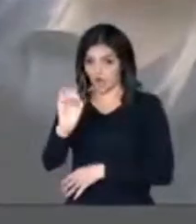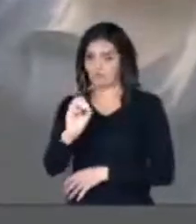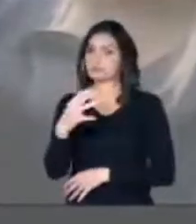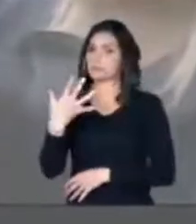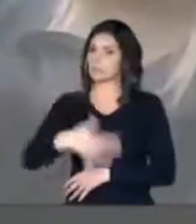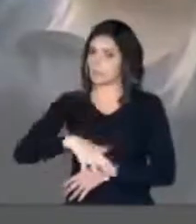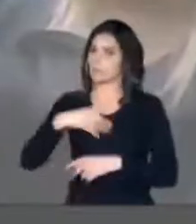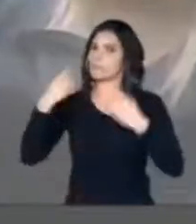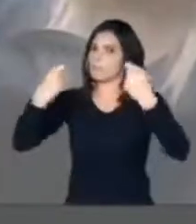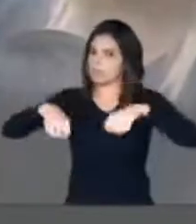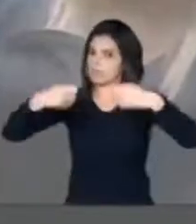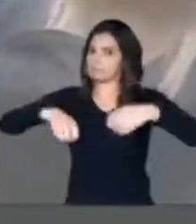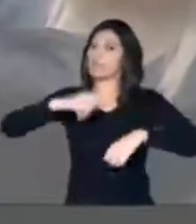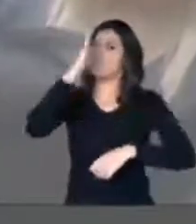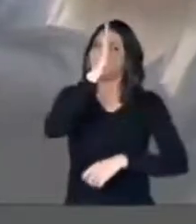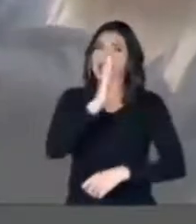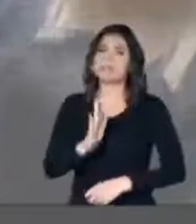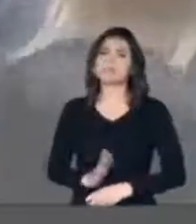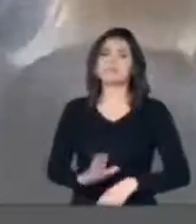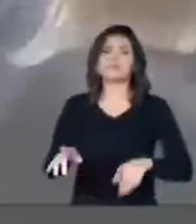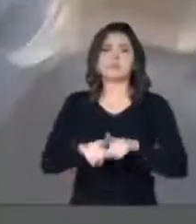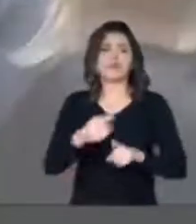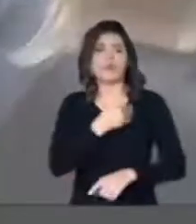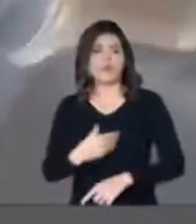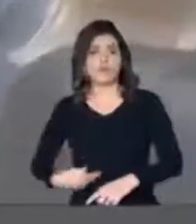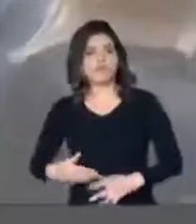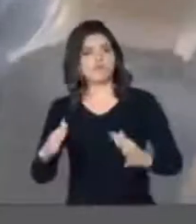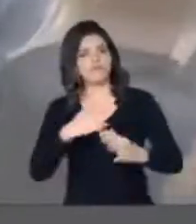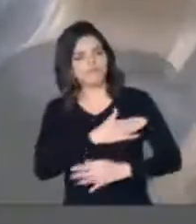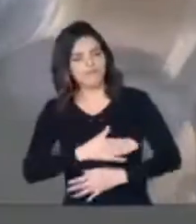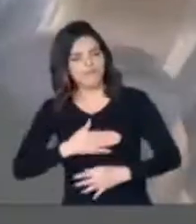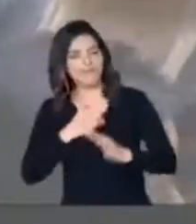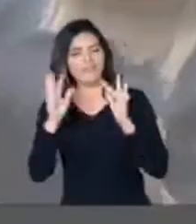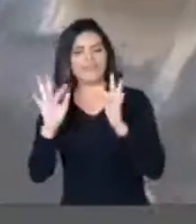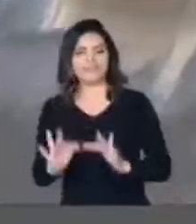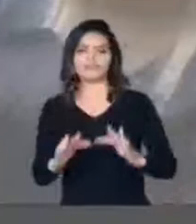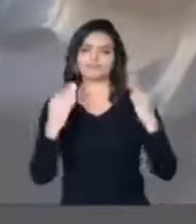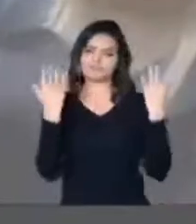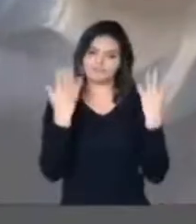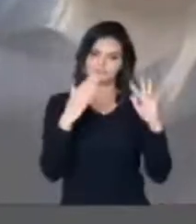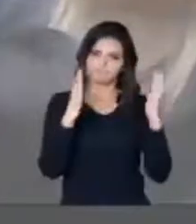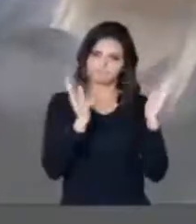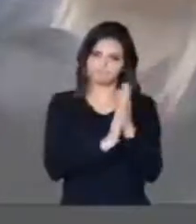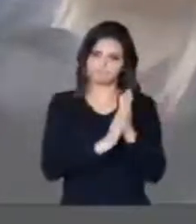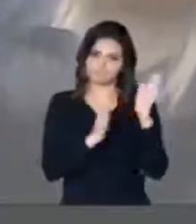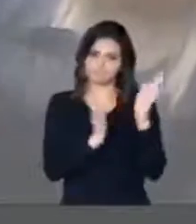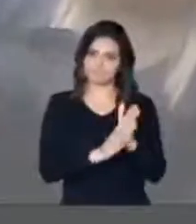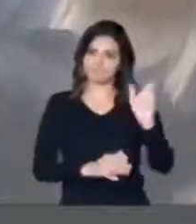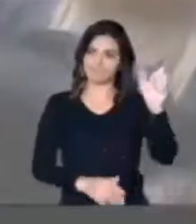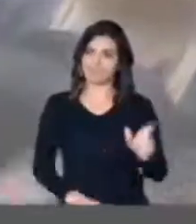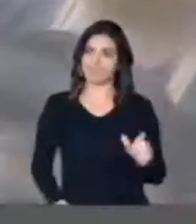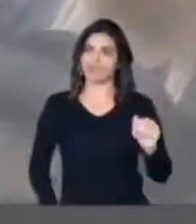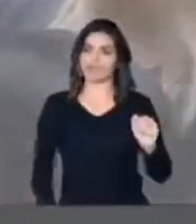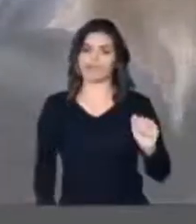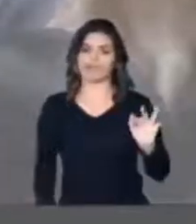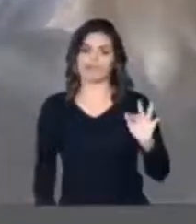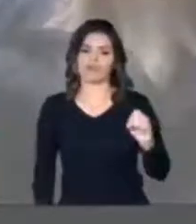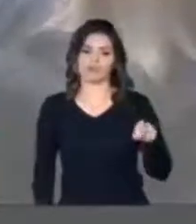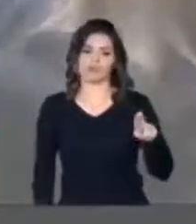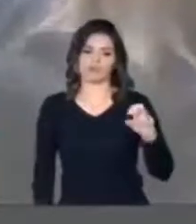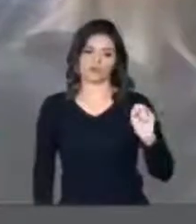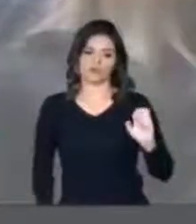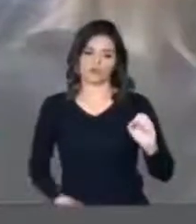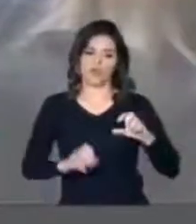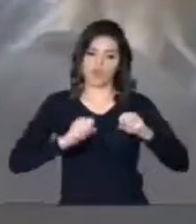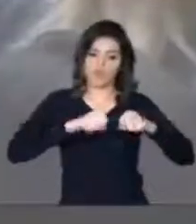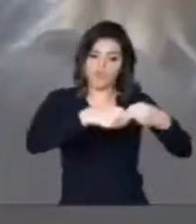Brasil. Então, o governo está muito feliz, parabeniza o deputado Afonso Han, não só por todo o esforço que ele tem feito nesse plenário e